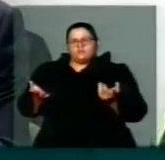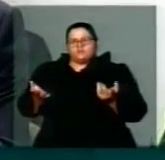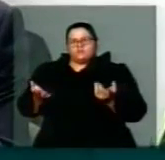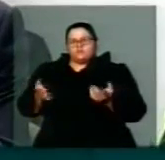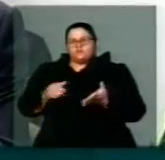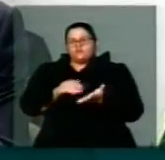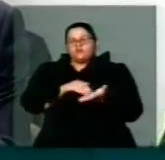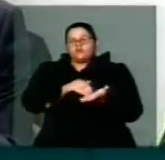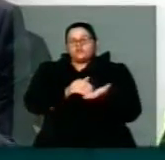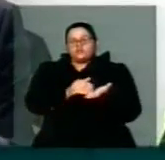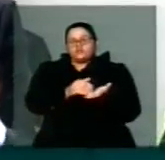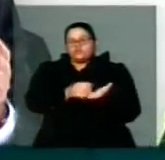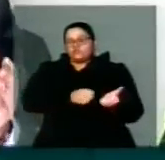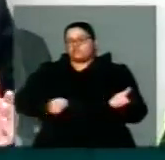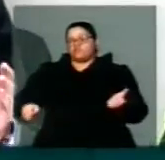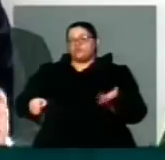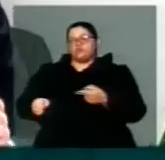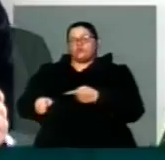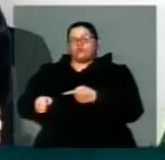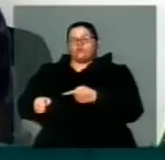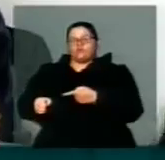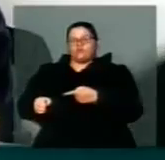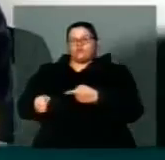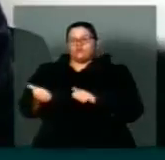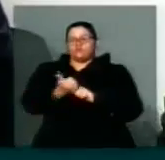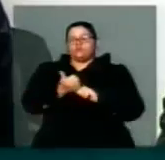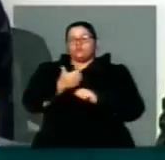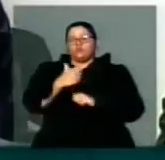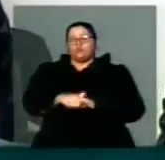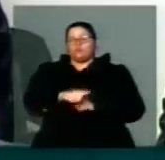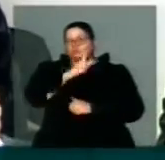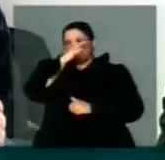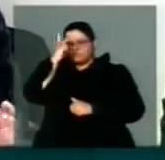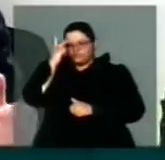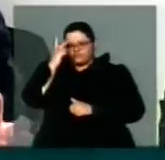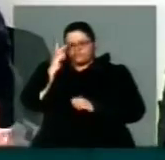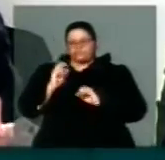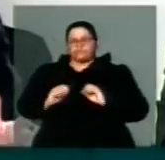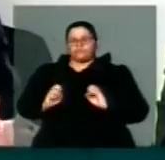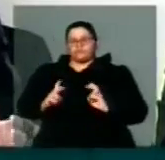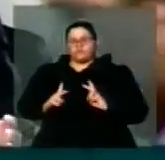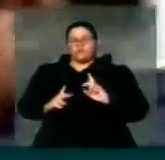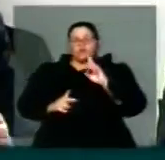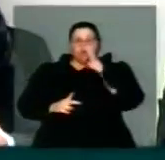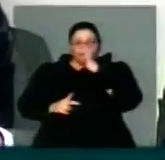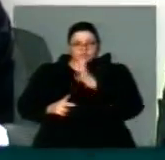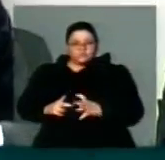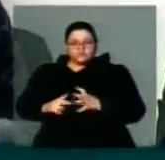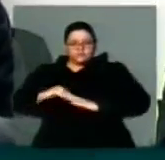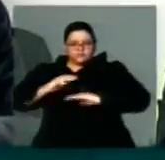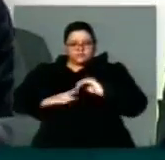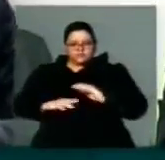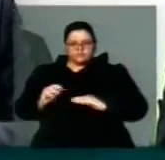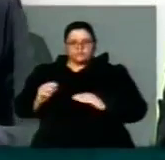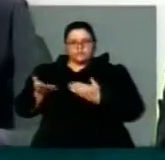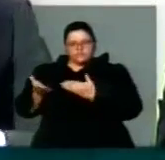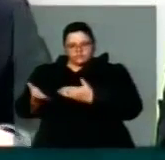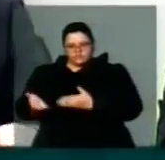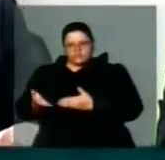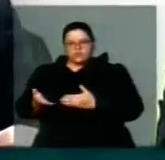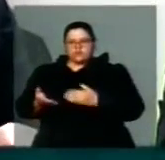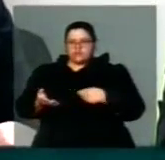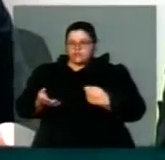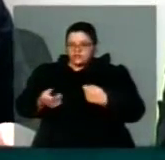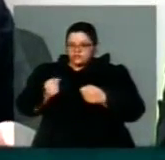BR Distribuidora. E essa delação do Paulo Roberto, a ser considerada, ela praticamente rompe